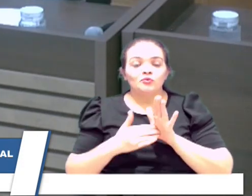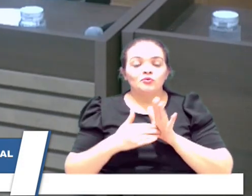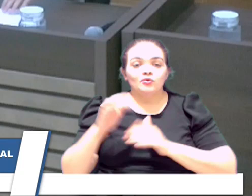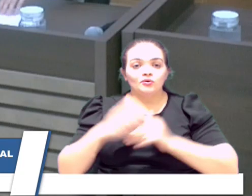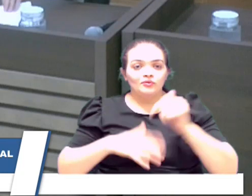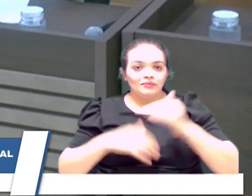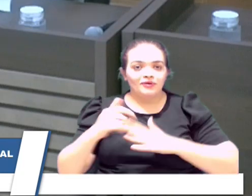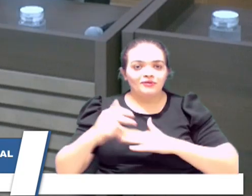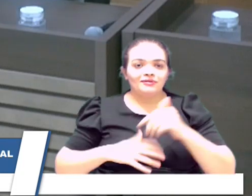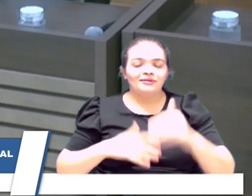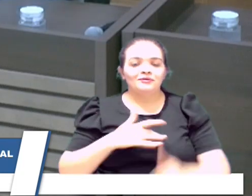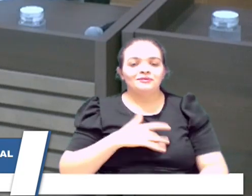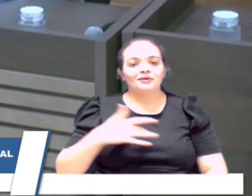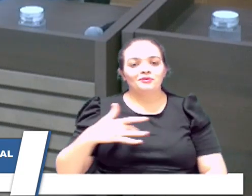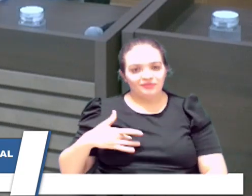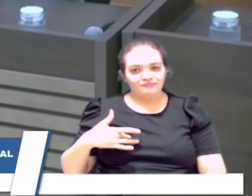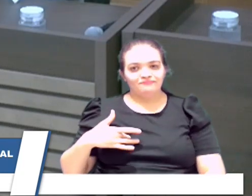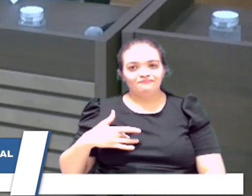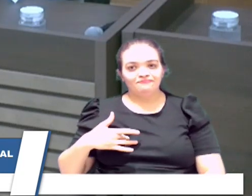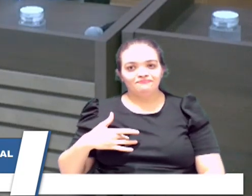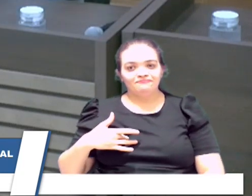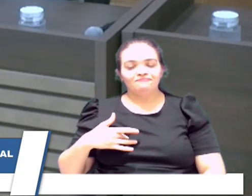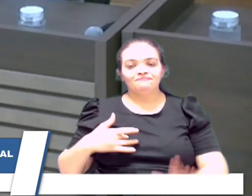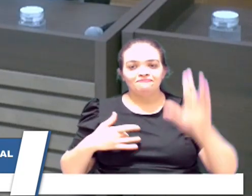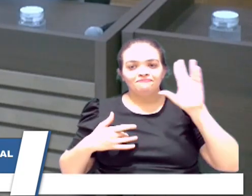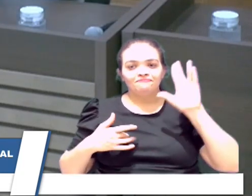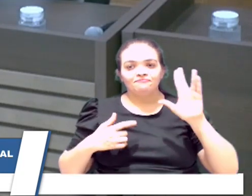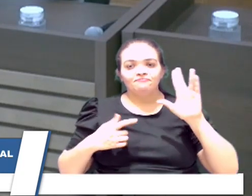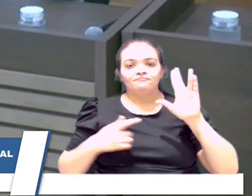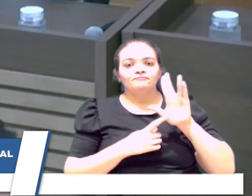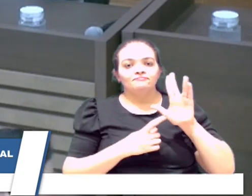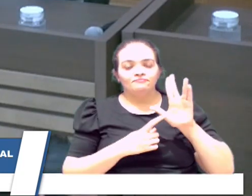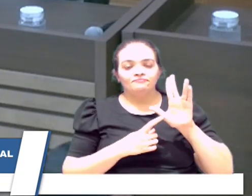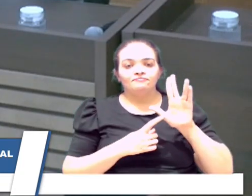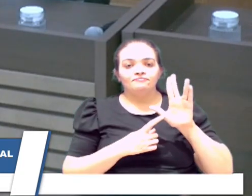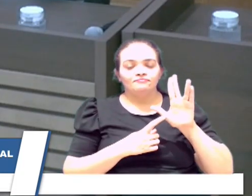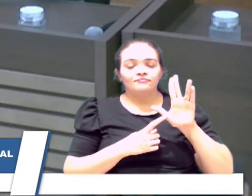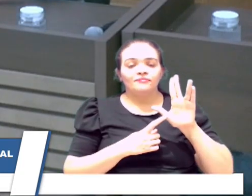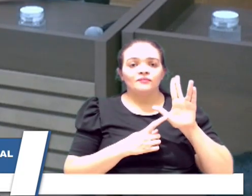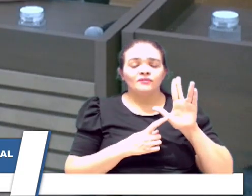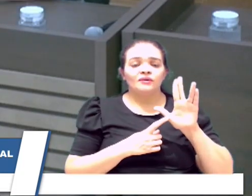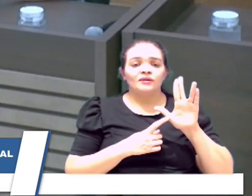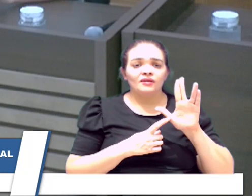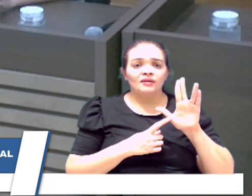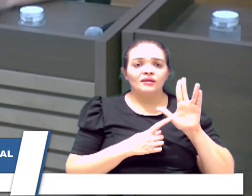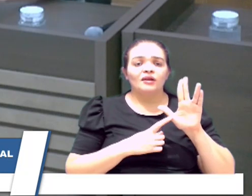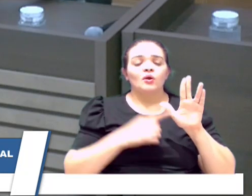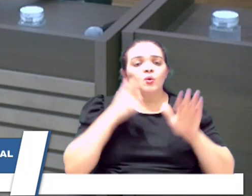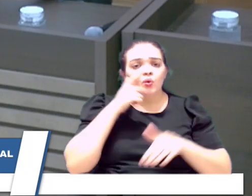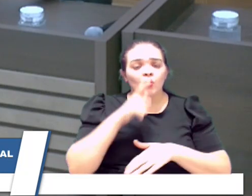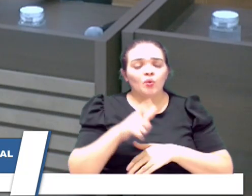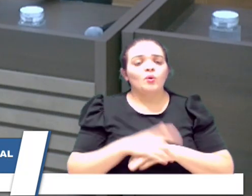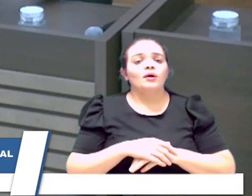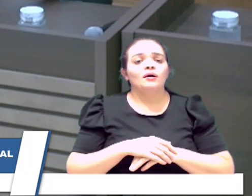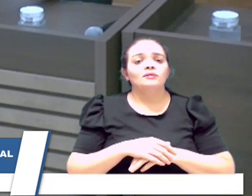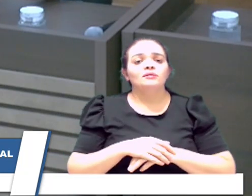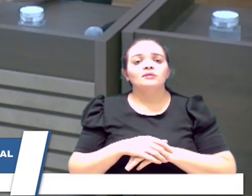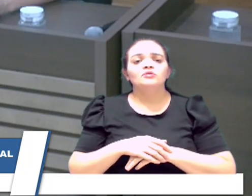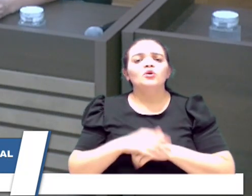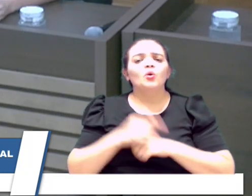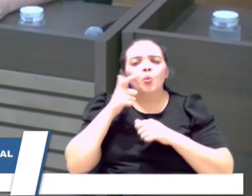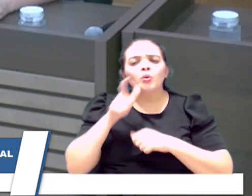da área da saúde. E a cannabis medicinal nada mais faz que isso. É